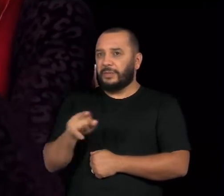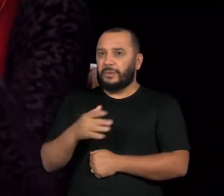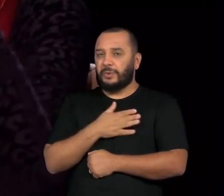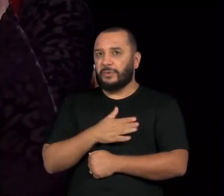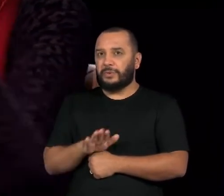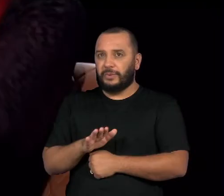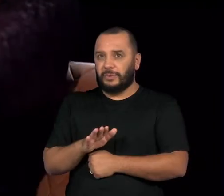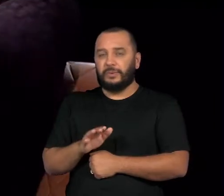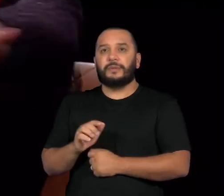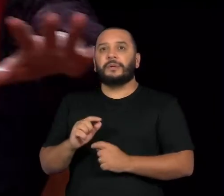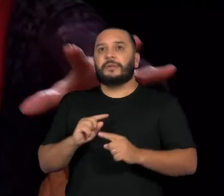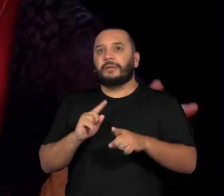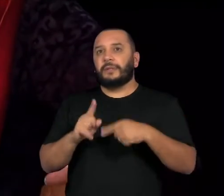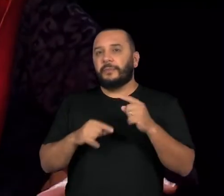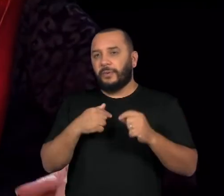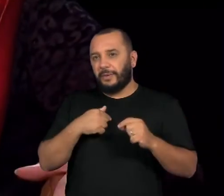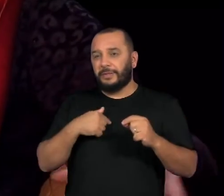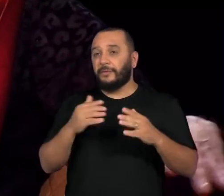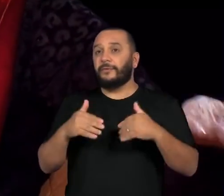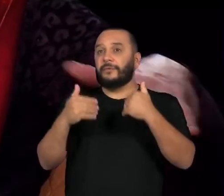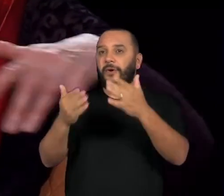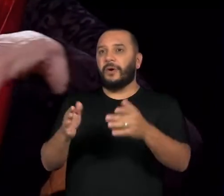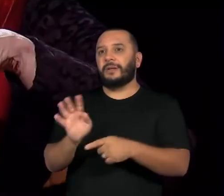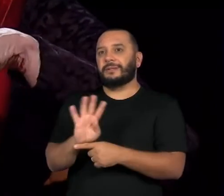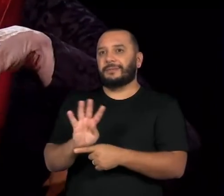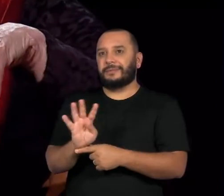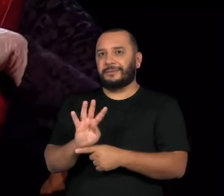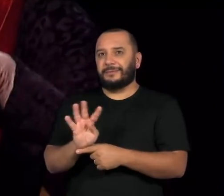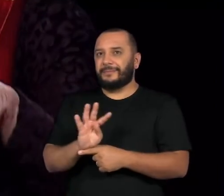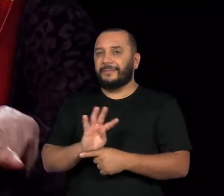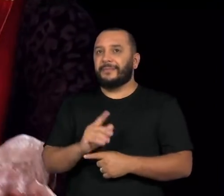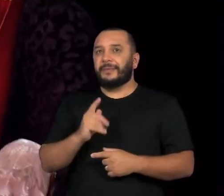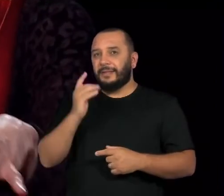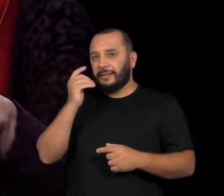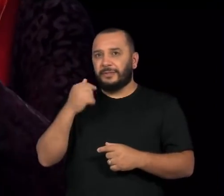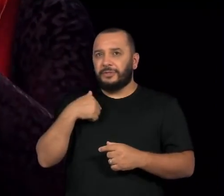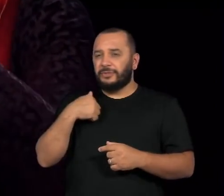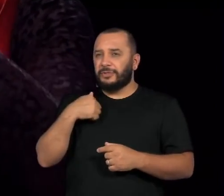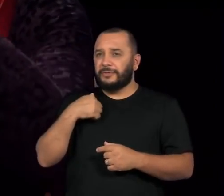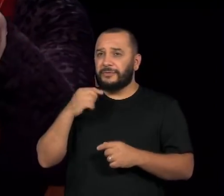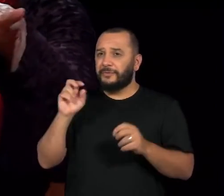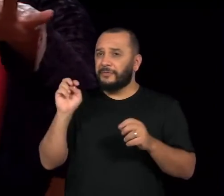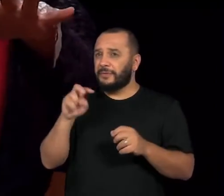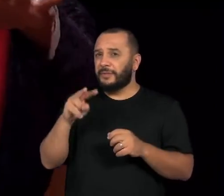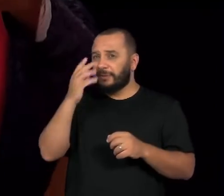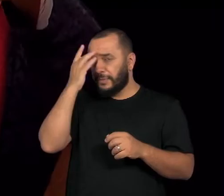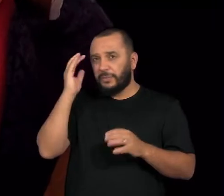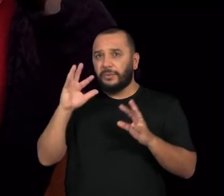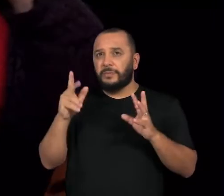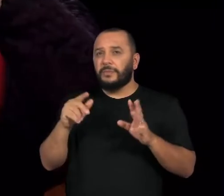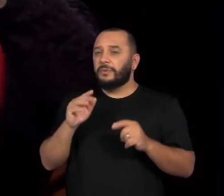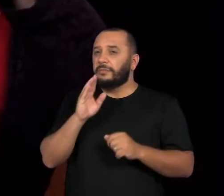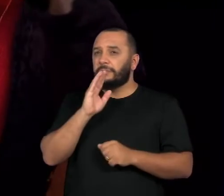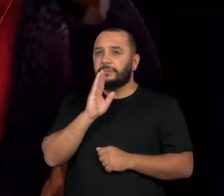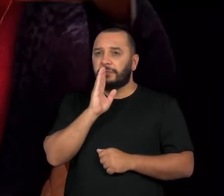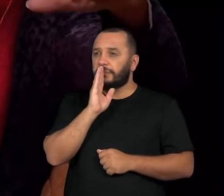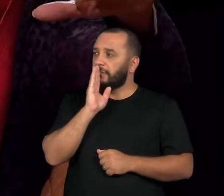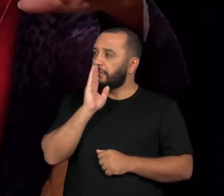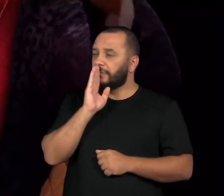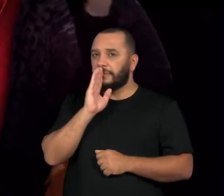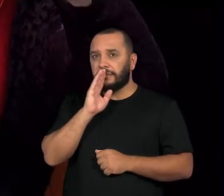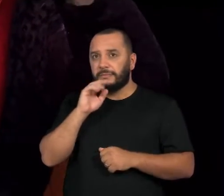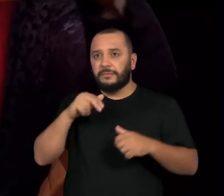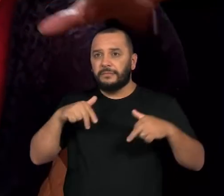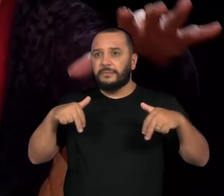quando chegou naquele hall lá, assim, e que estava aquela gente, eu olhei assim, estava todo mundo parado, todo mundo estava